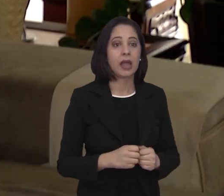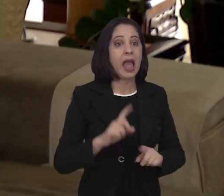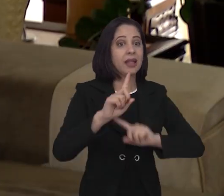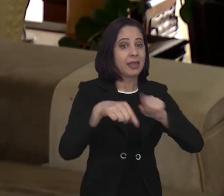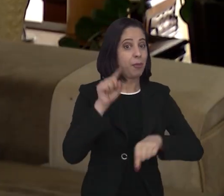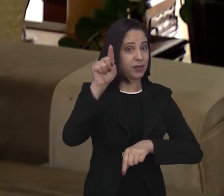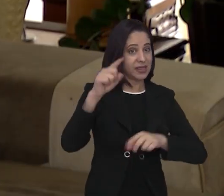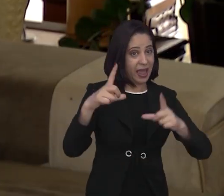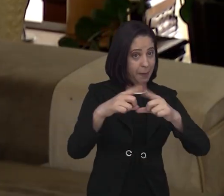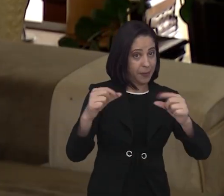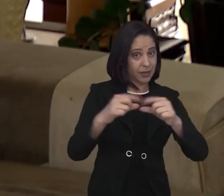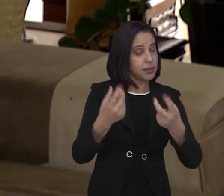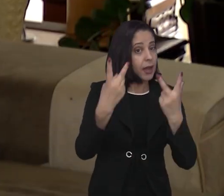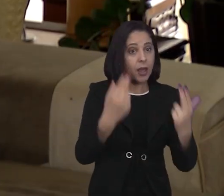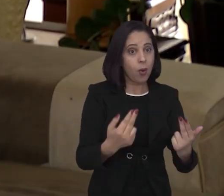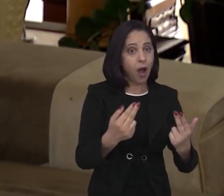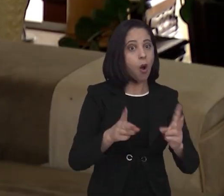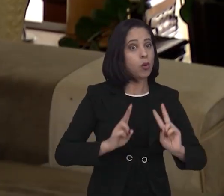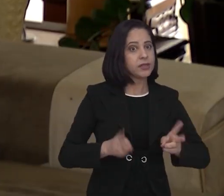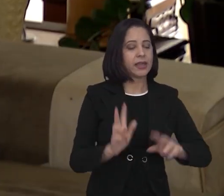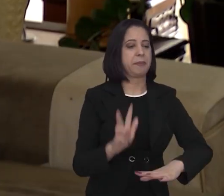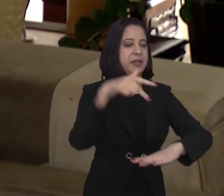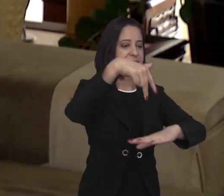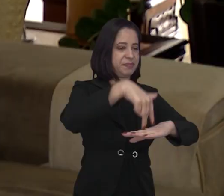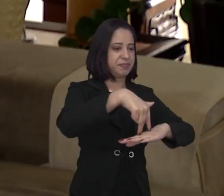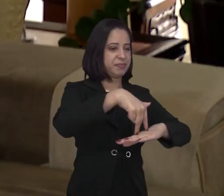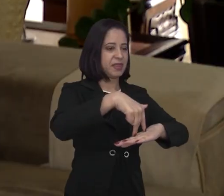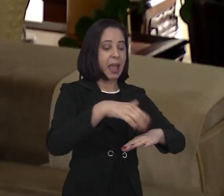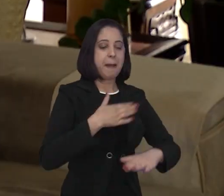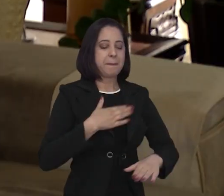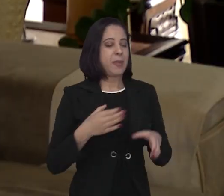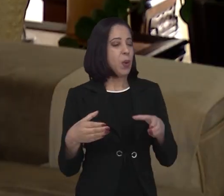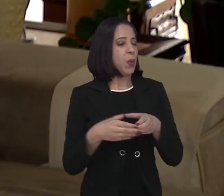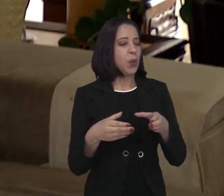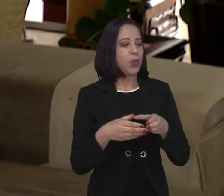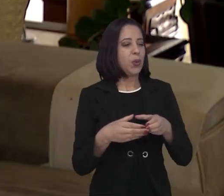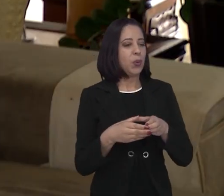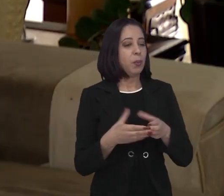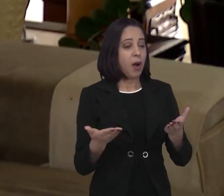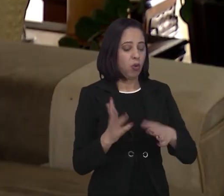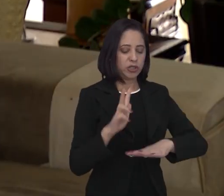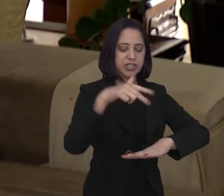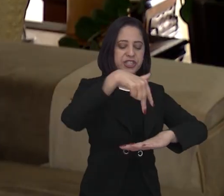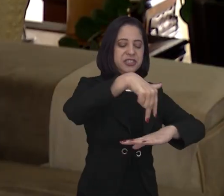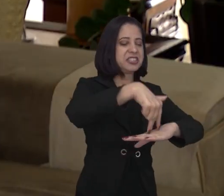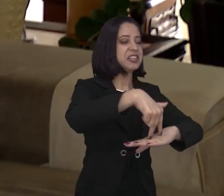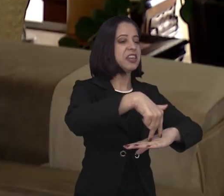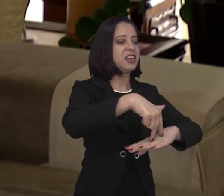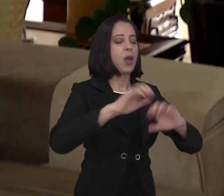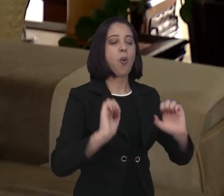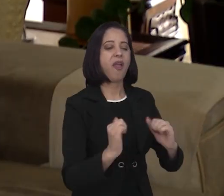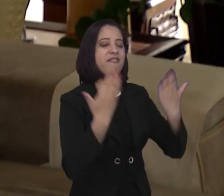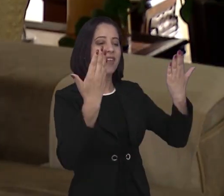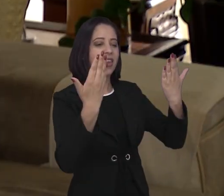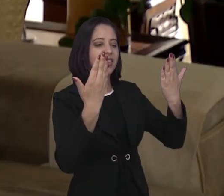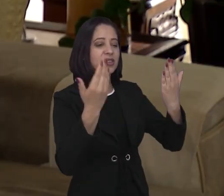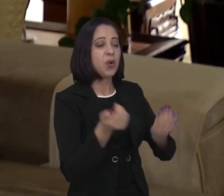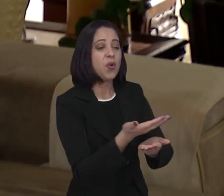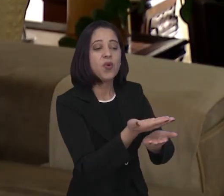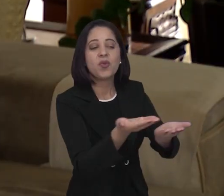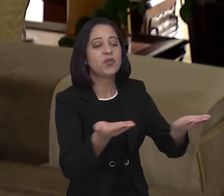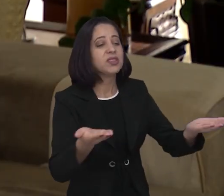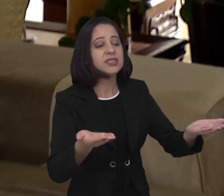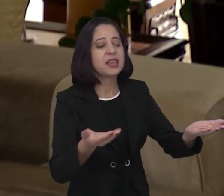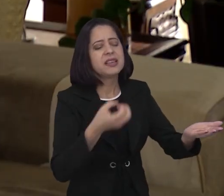Quando chegou no Brasília, era a mesma coisa. Esse é o grupo Brasília Modern Six, que se apresenta nesse evento, desejando